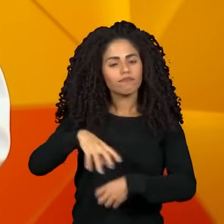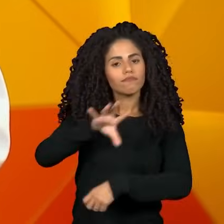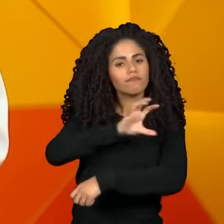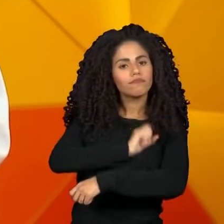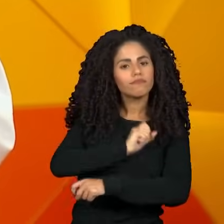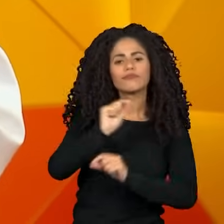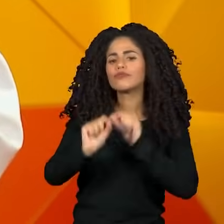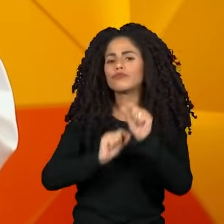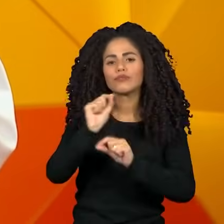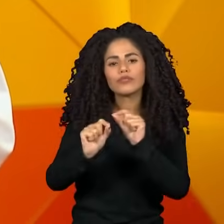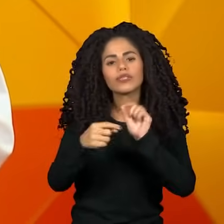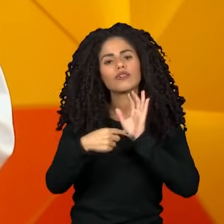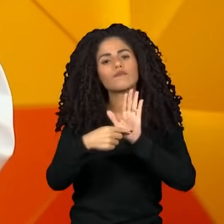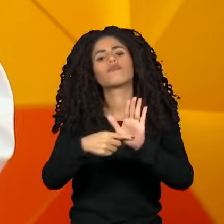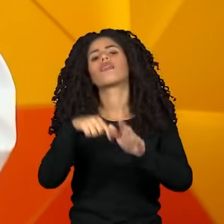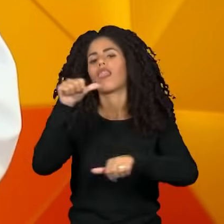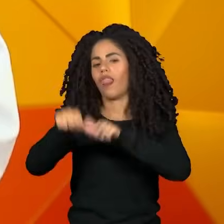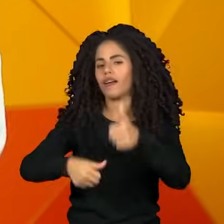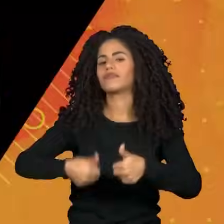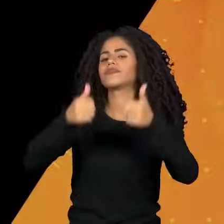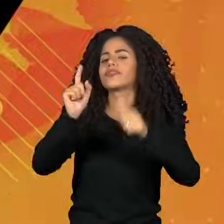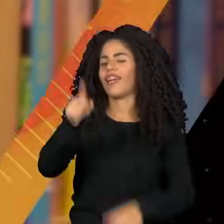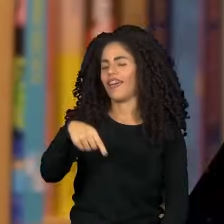de amor é revolucionário.